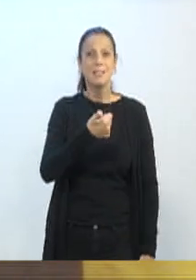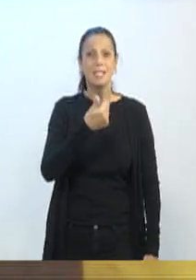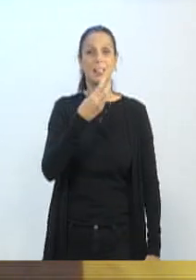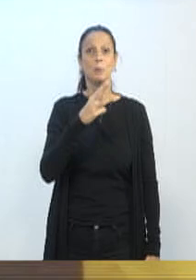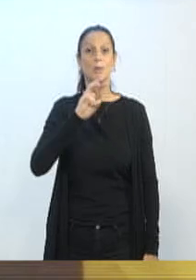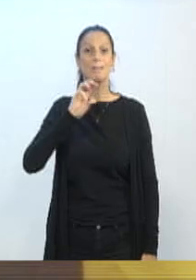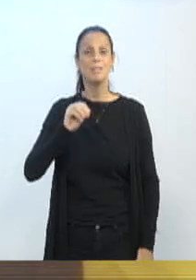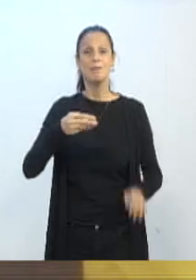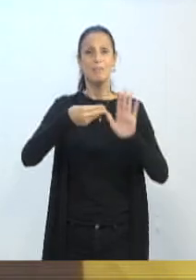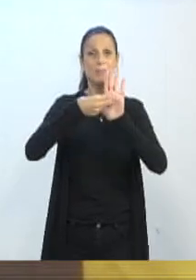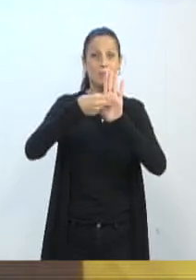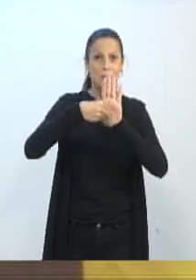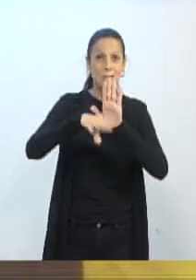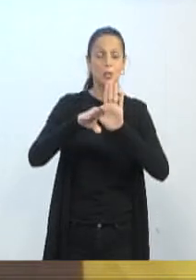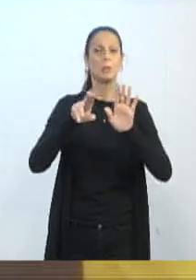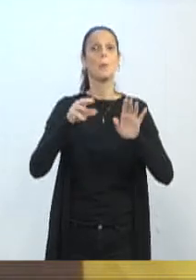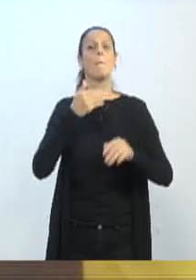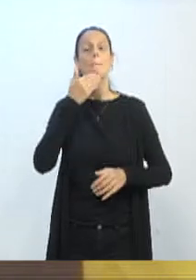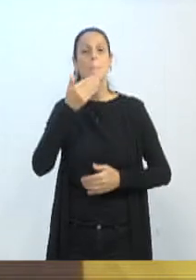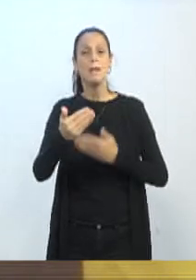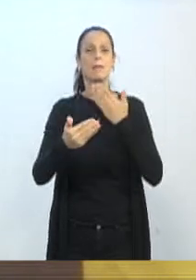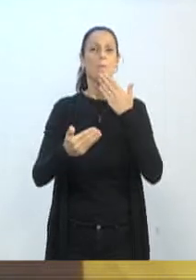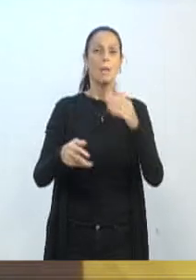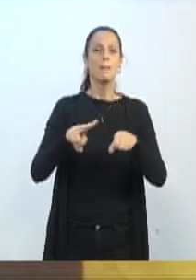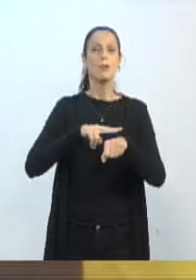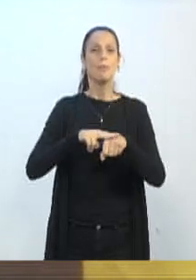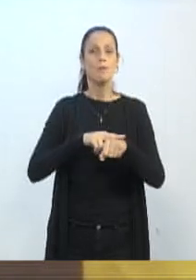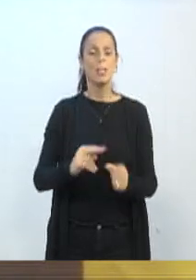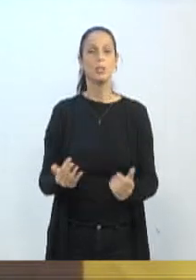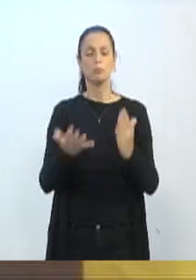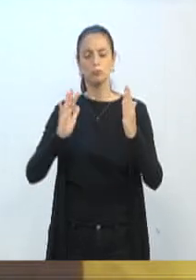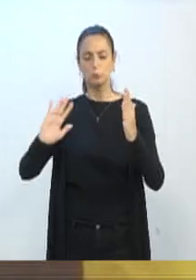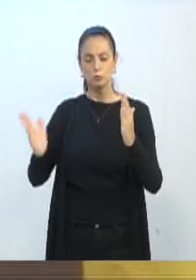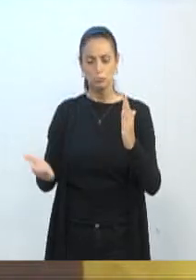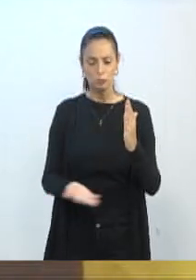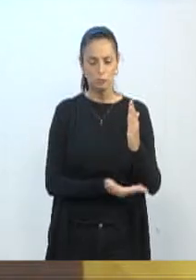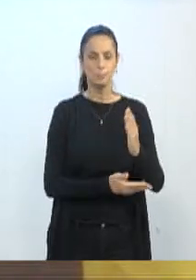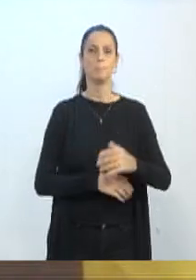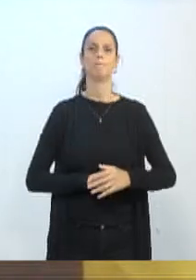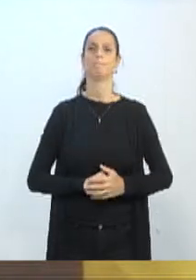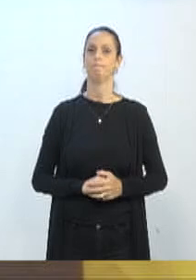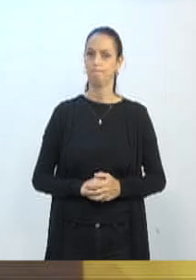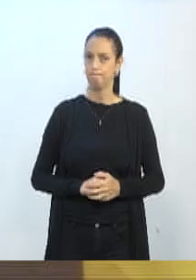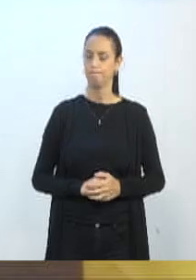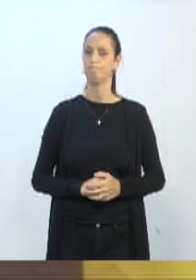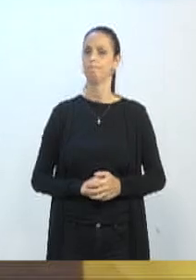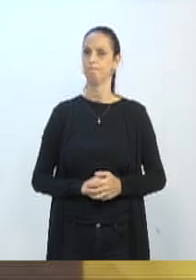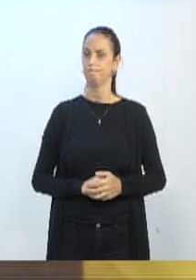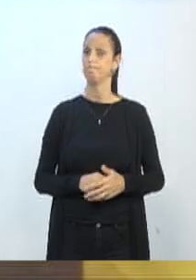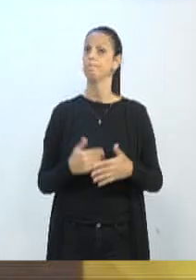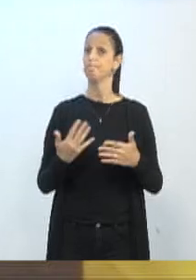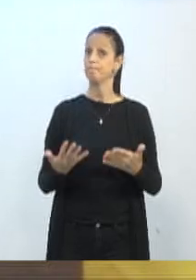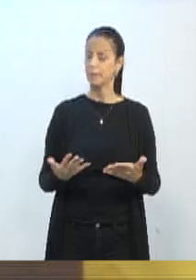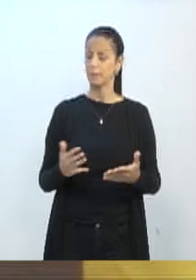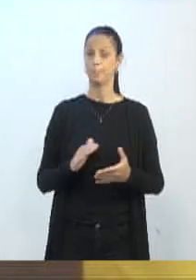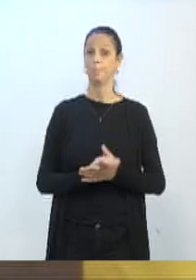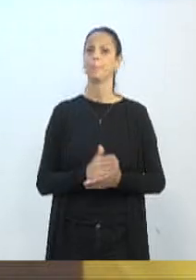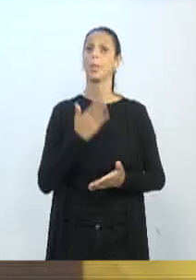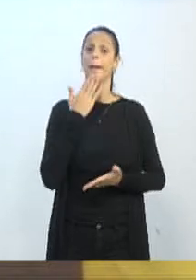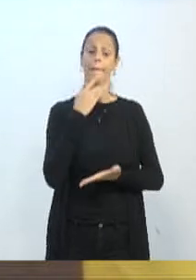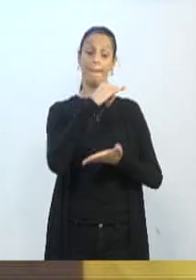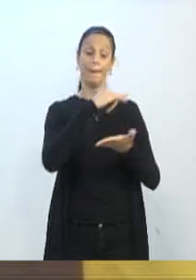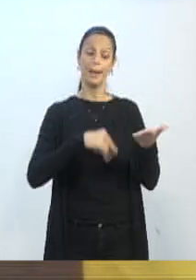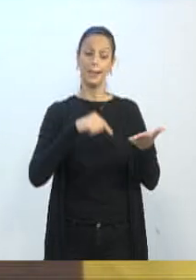indicações solicitando roçada inclusive aonde através do requerimento